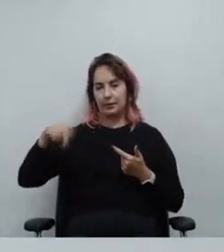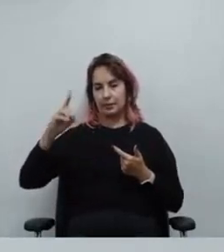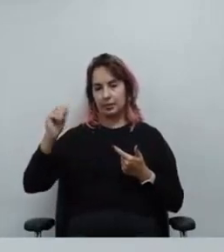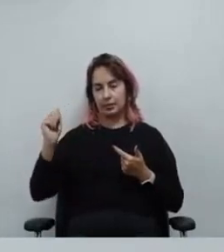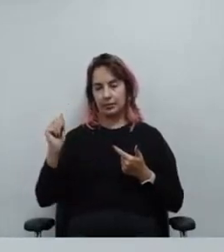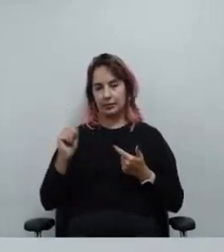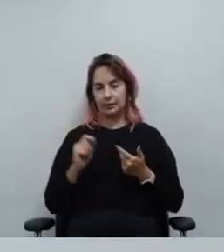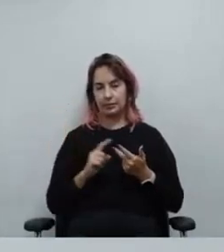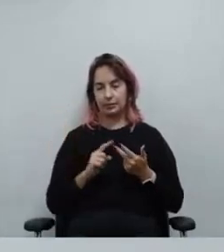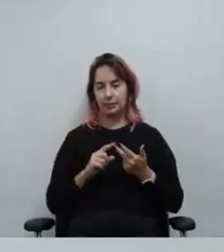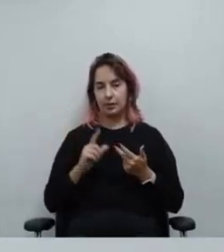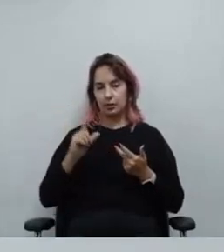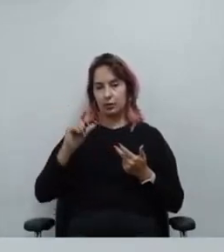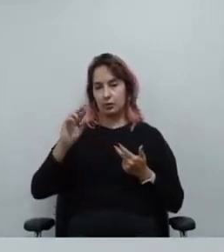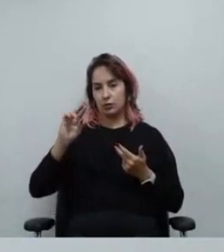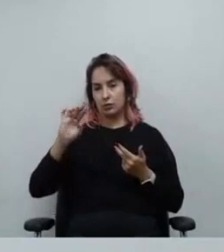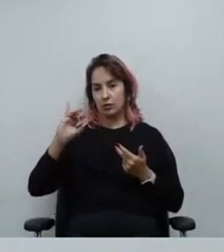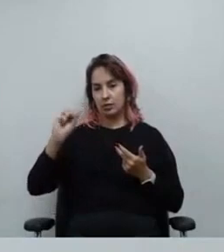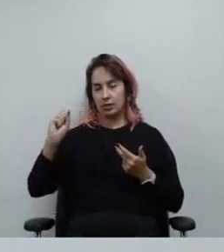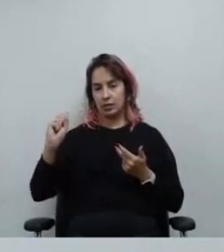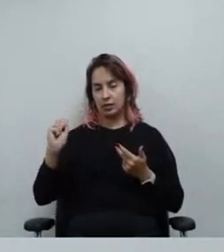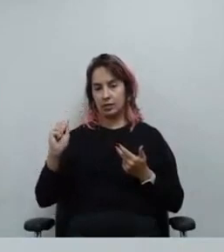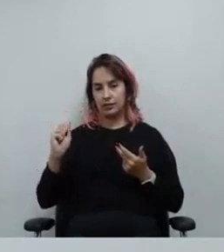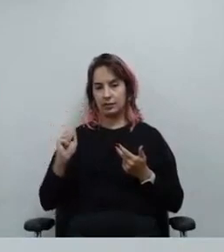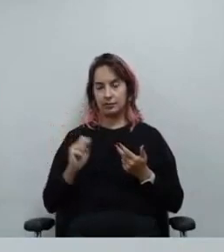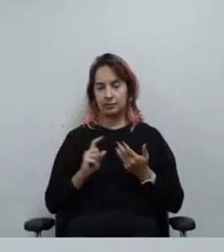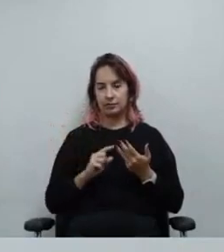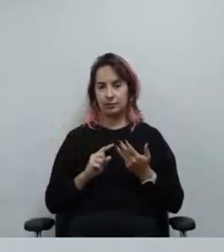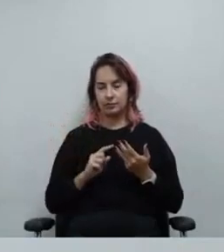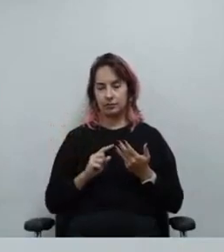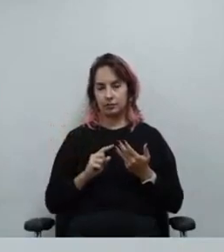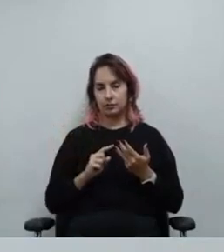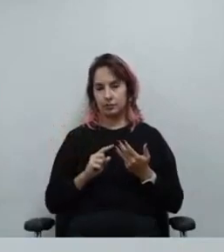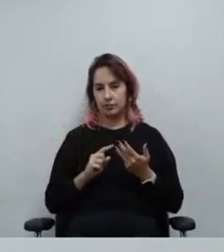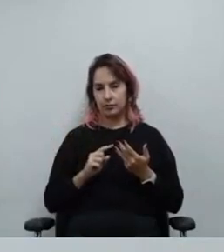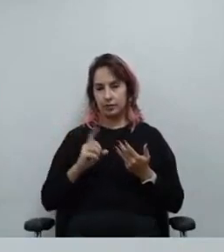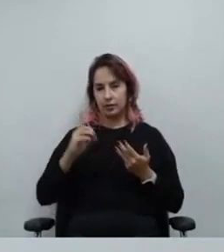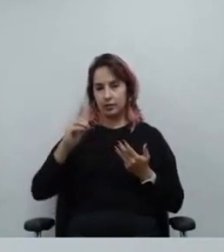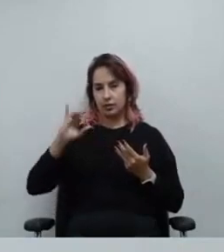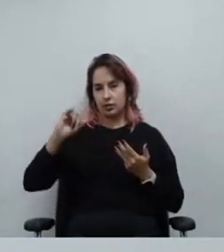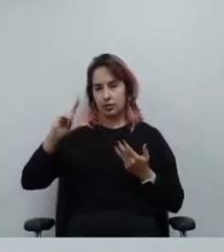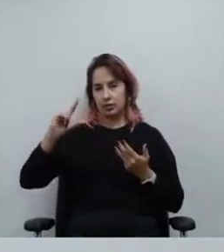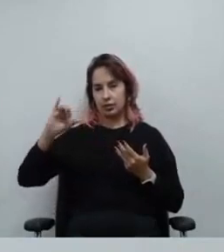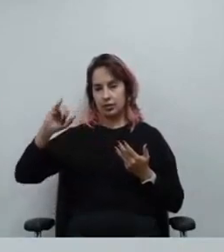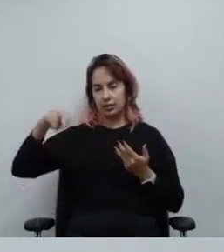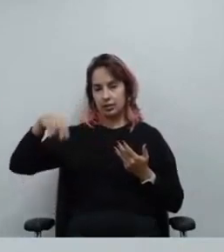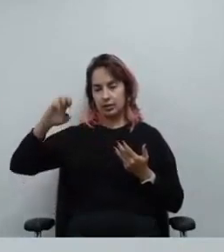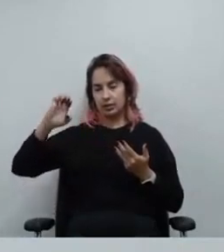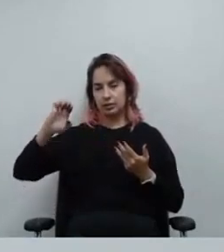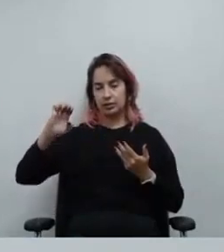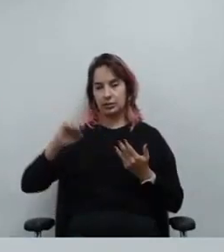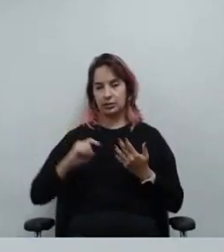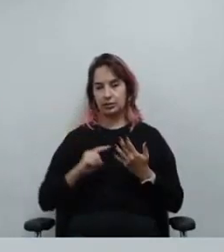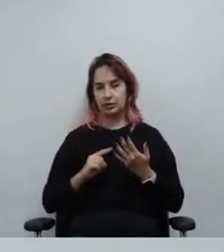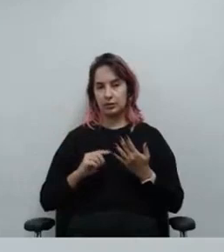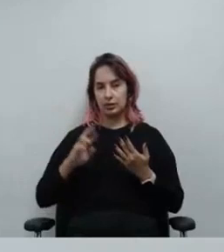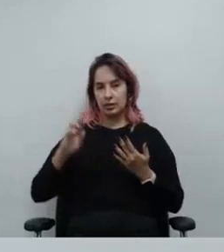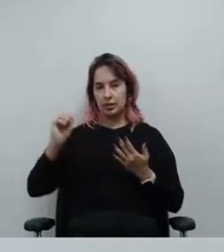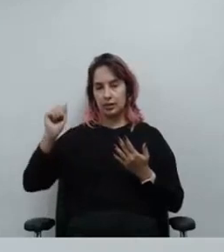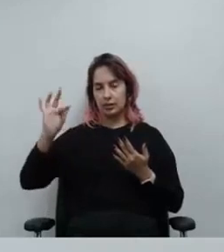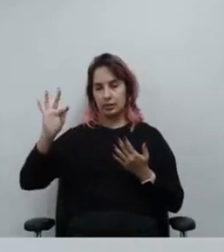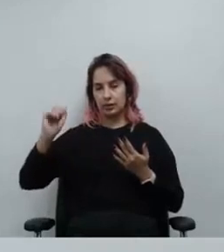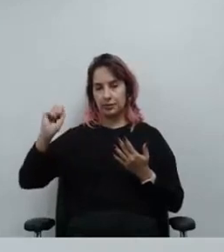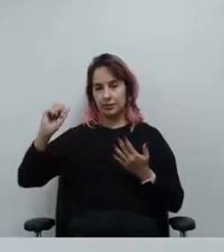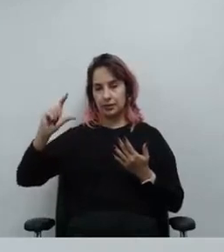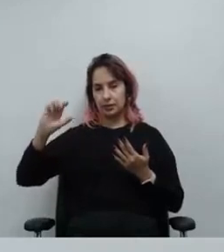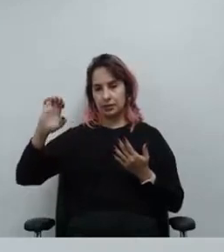de Oliveira, Luísa Caçula Piancettini, Diliane de Souza Ribeiro, Rafael